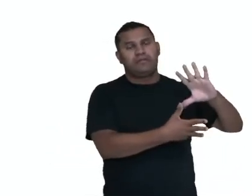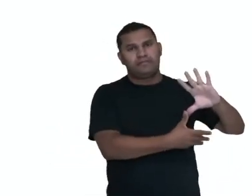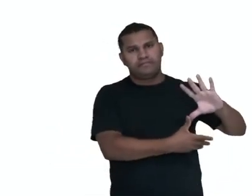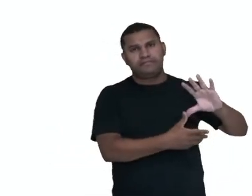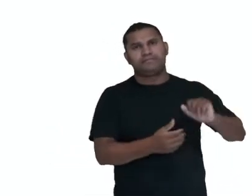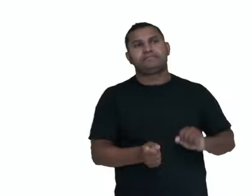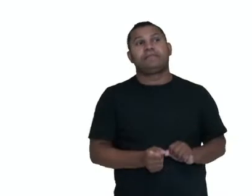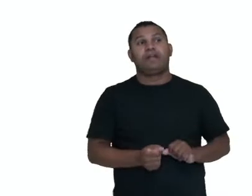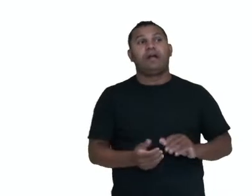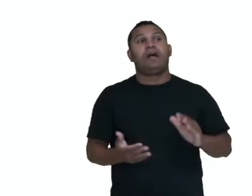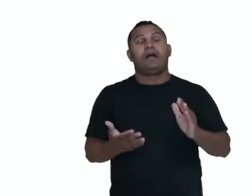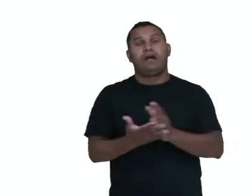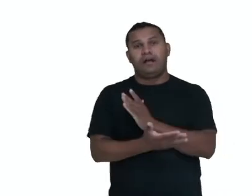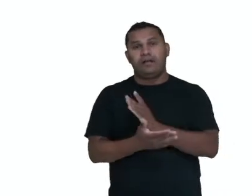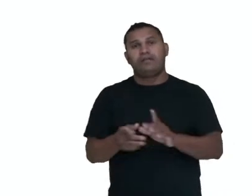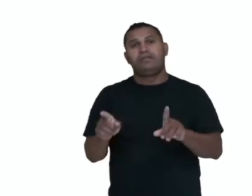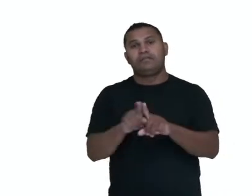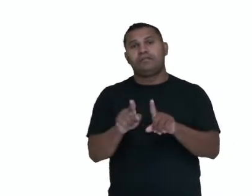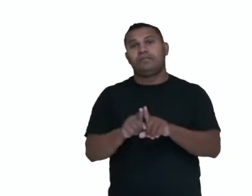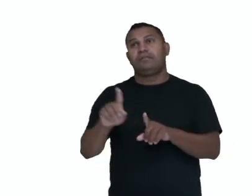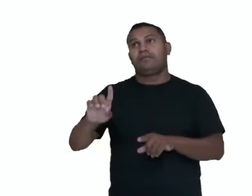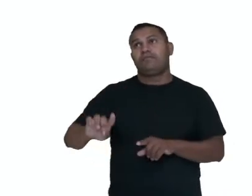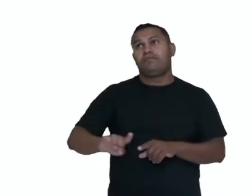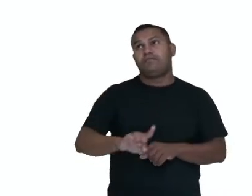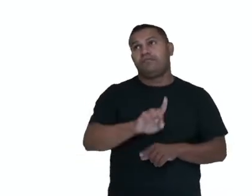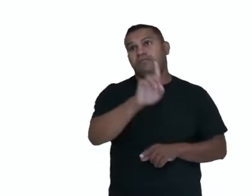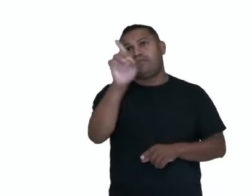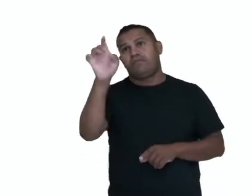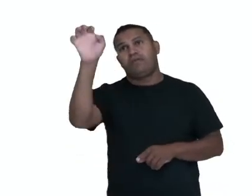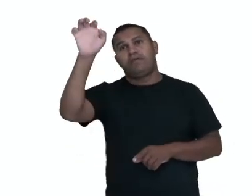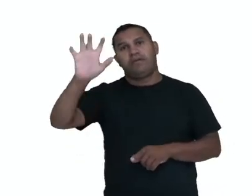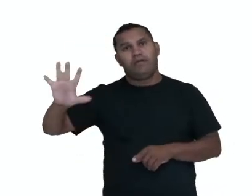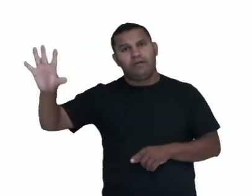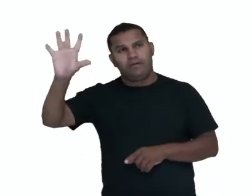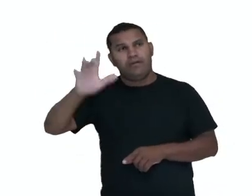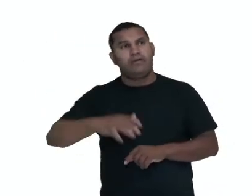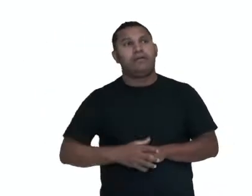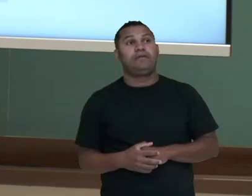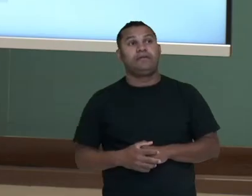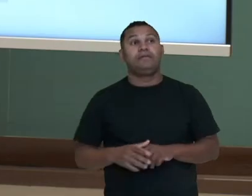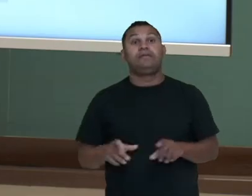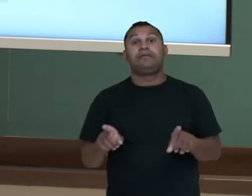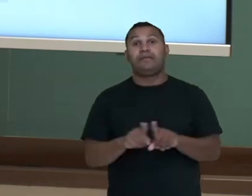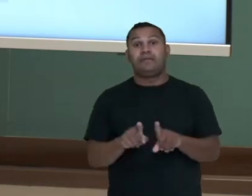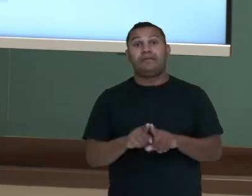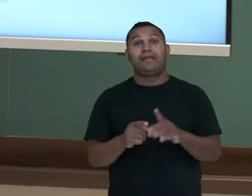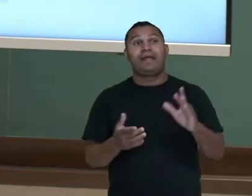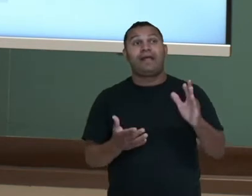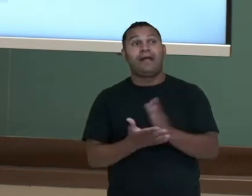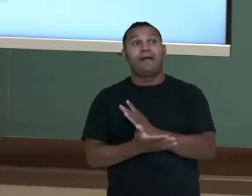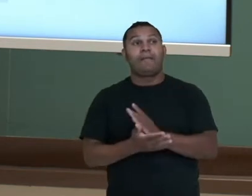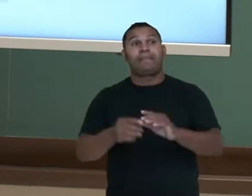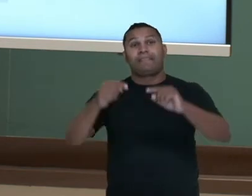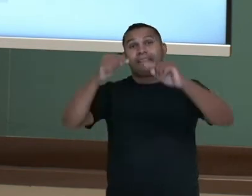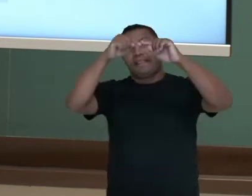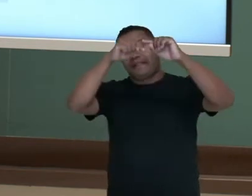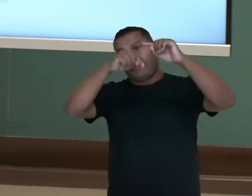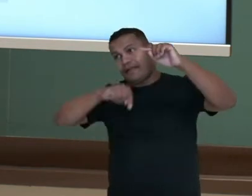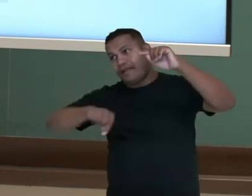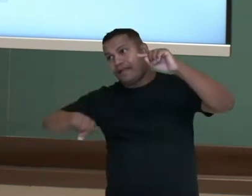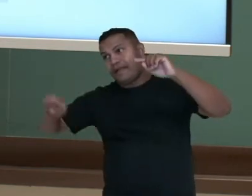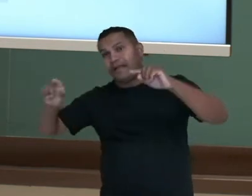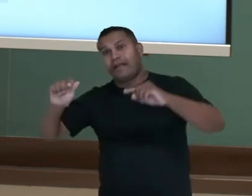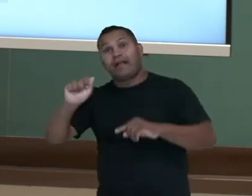americano, indo para o continente europeu, chegando ao continente asiático, nessa diáspora que vai ser